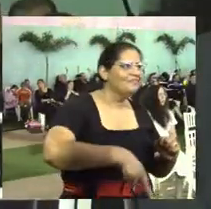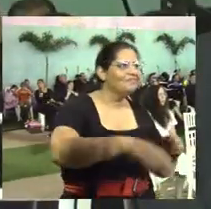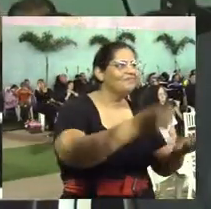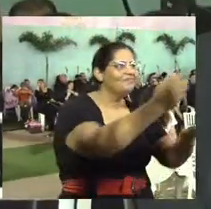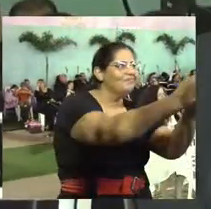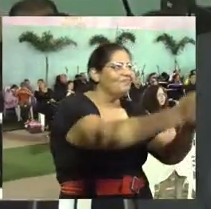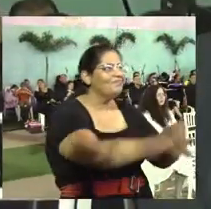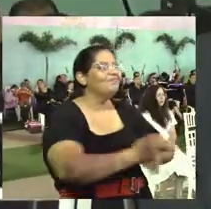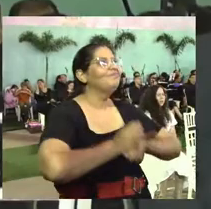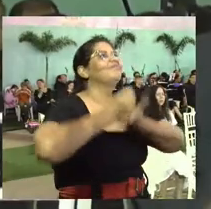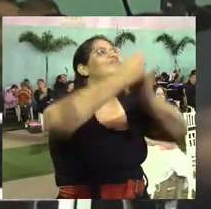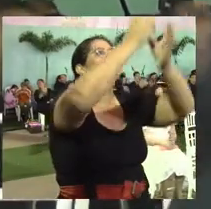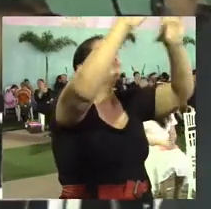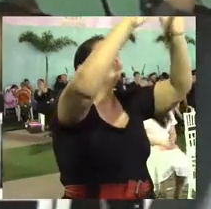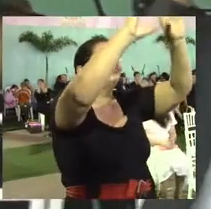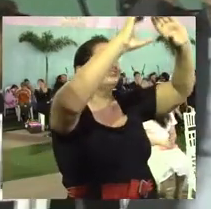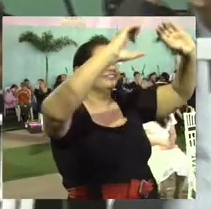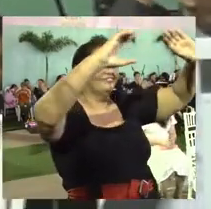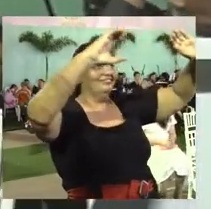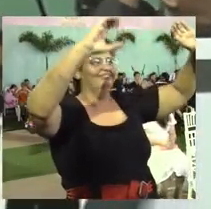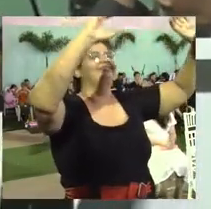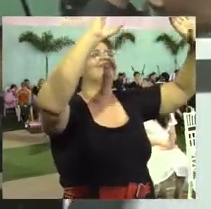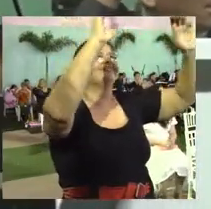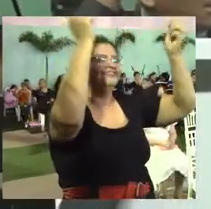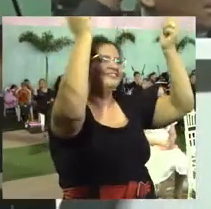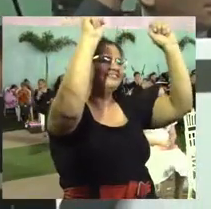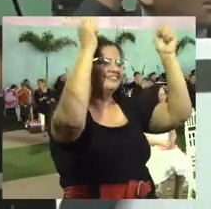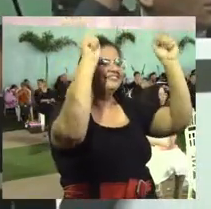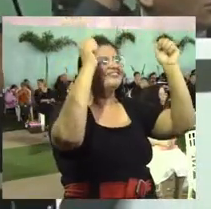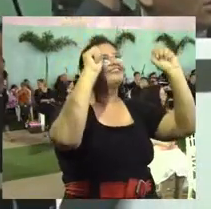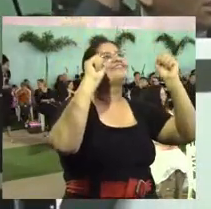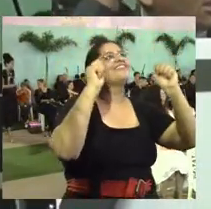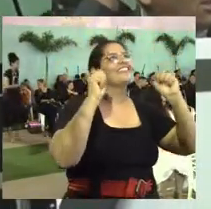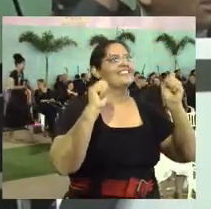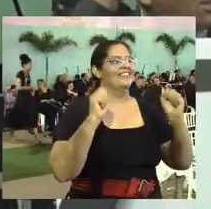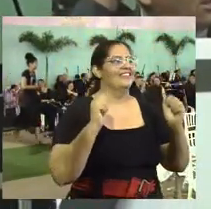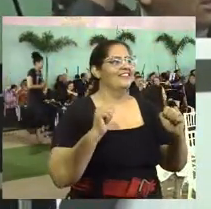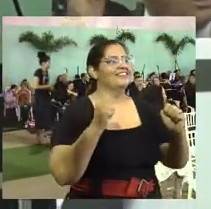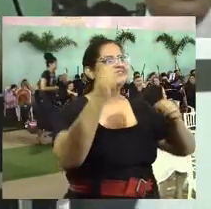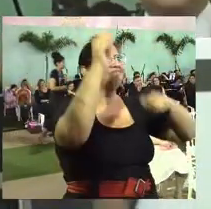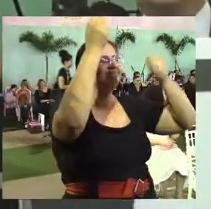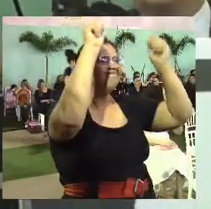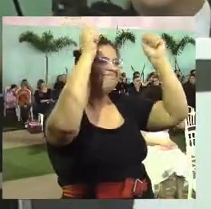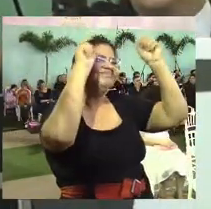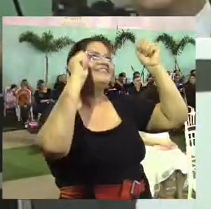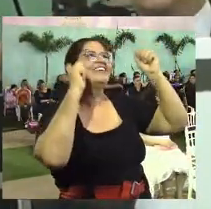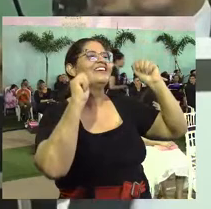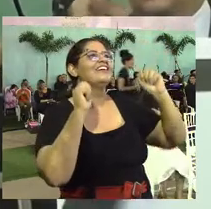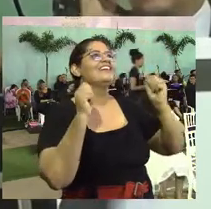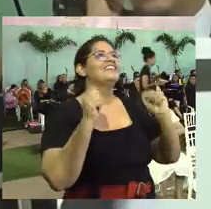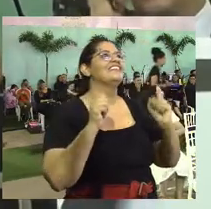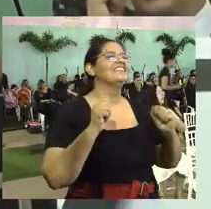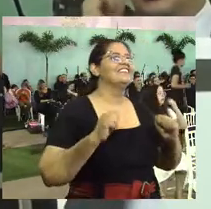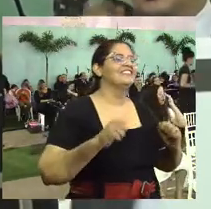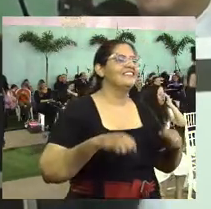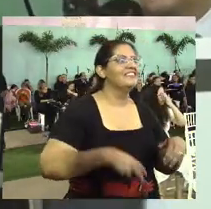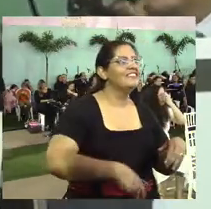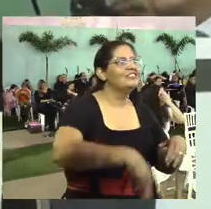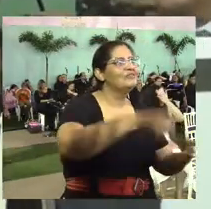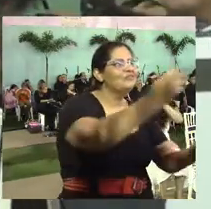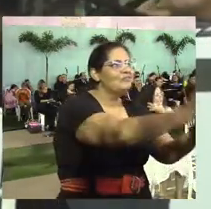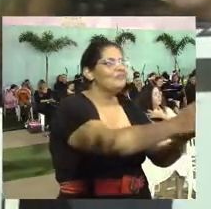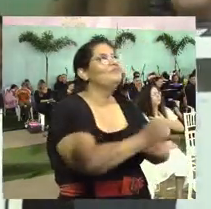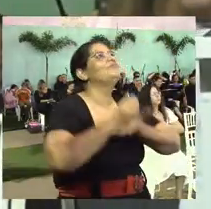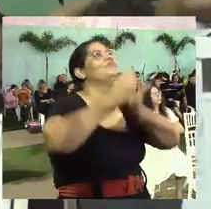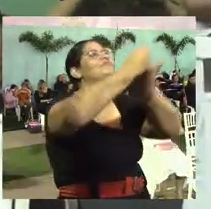quando chegar aí no céu te adorarei te adorarei te adorarei quando chegar